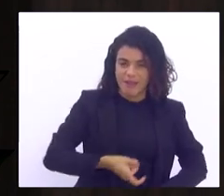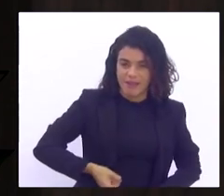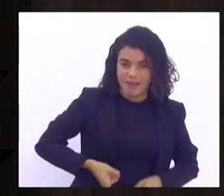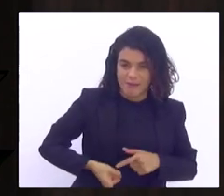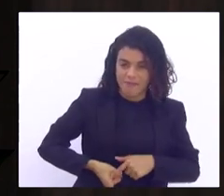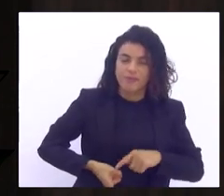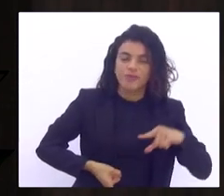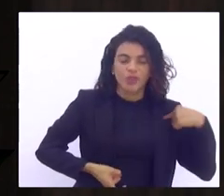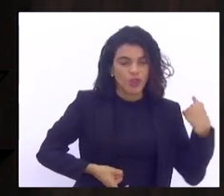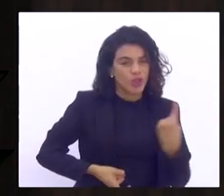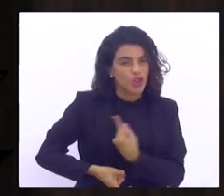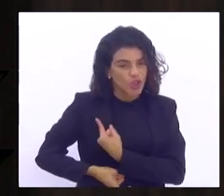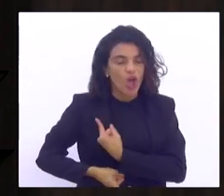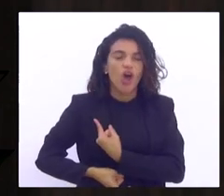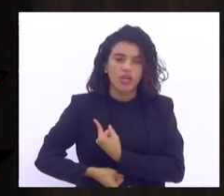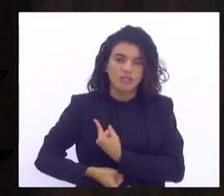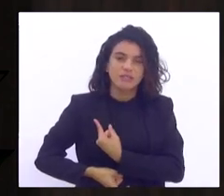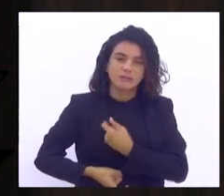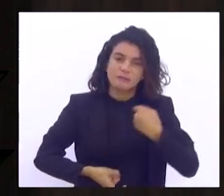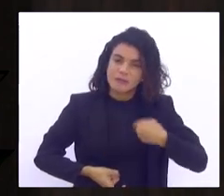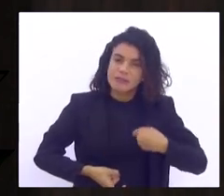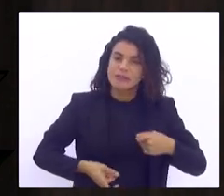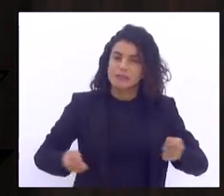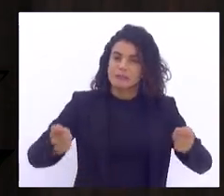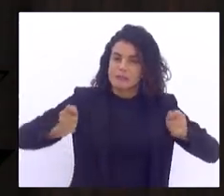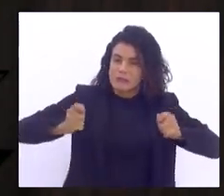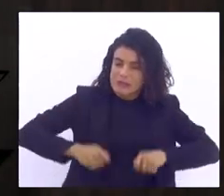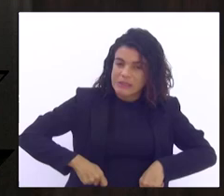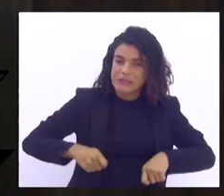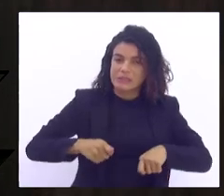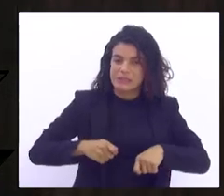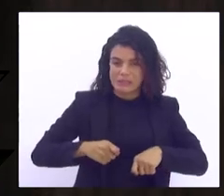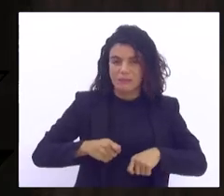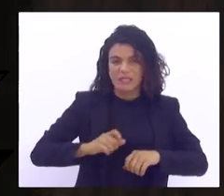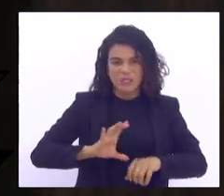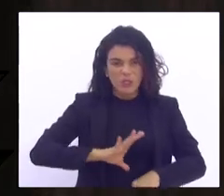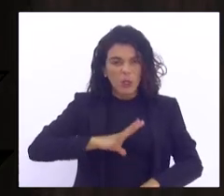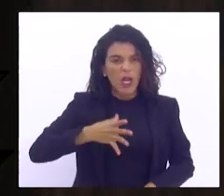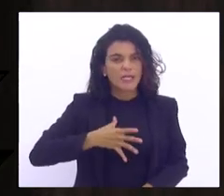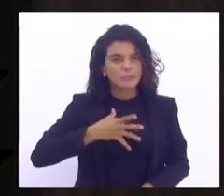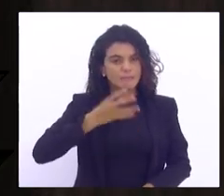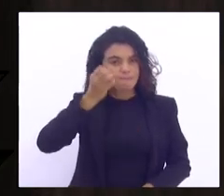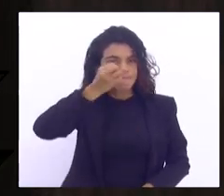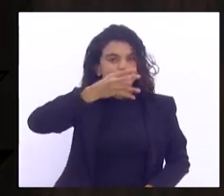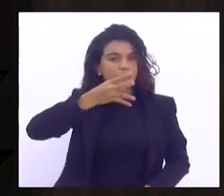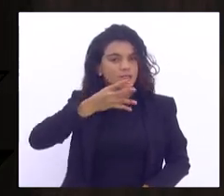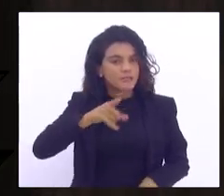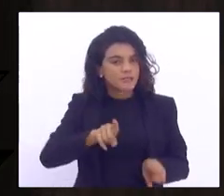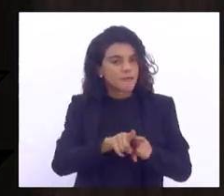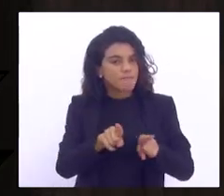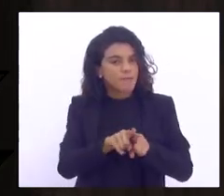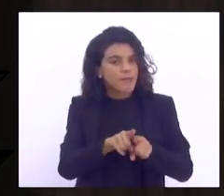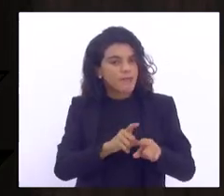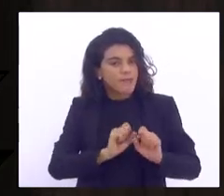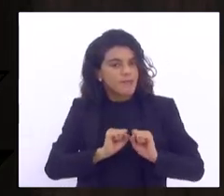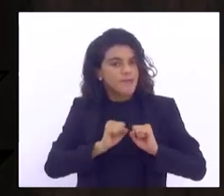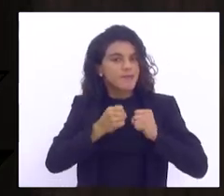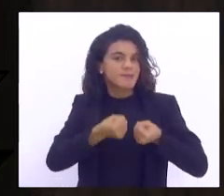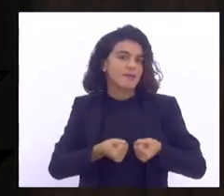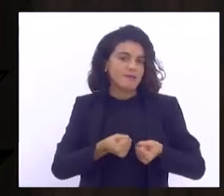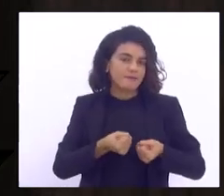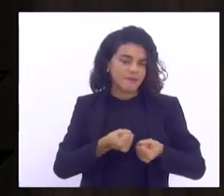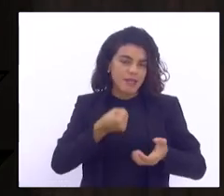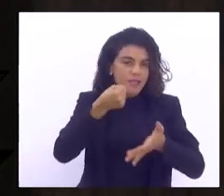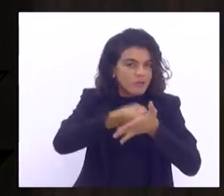nós temos que ter essa capacidade e também essa coragem, essa ousadia, né? De falar por eles,